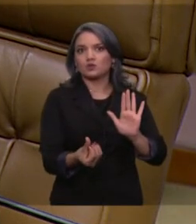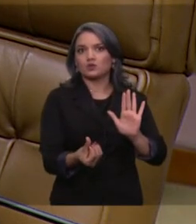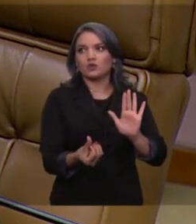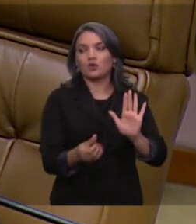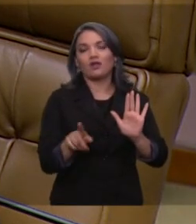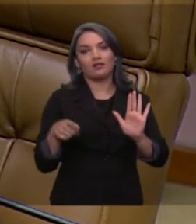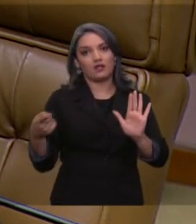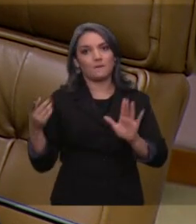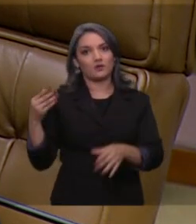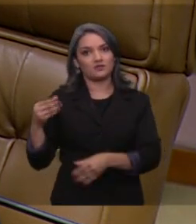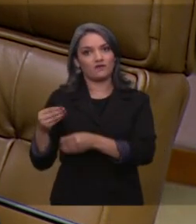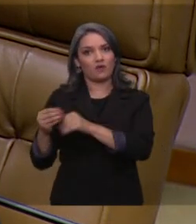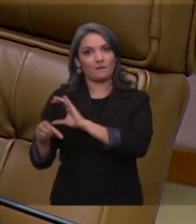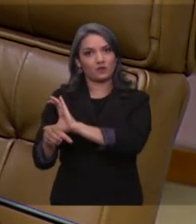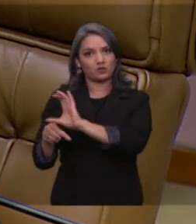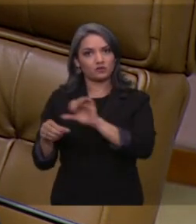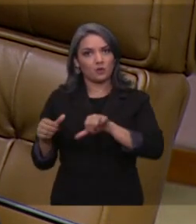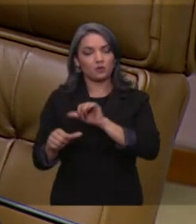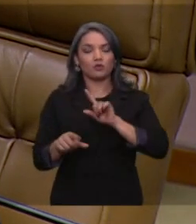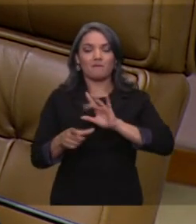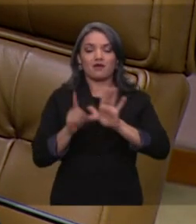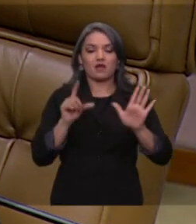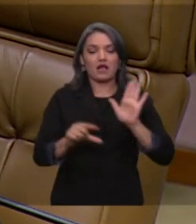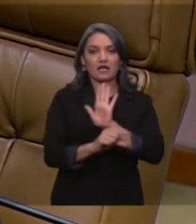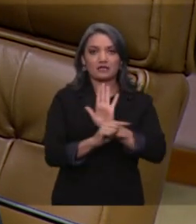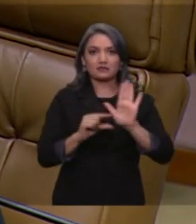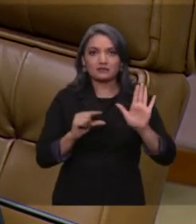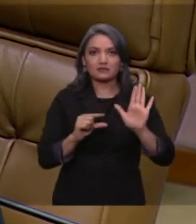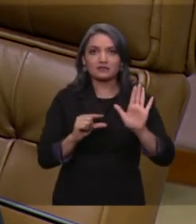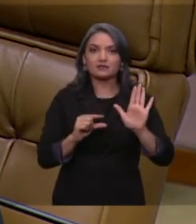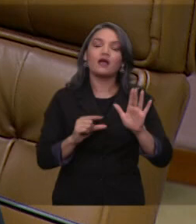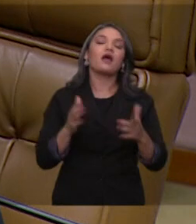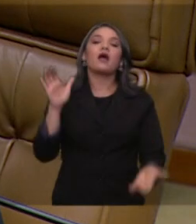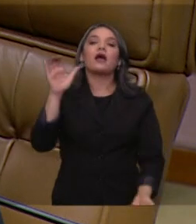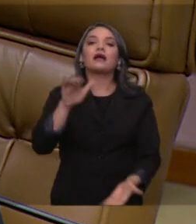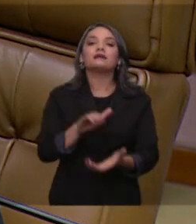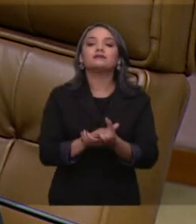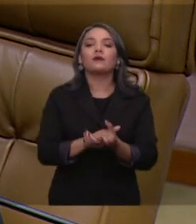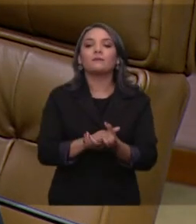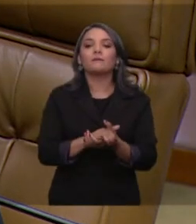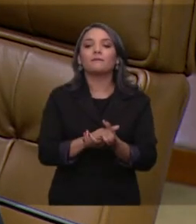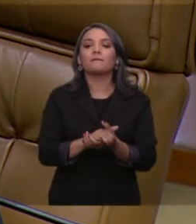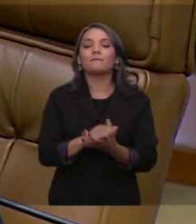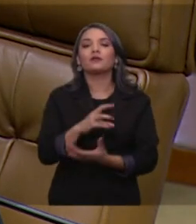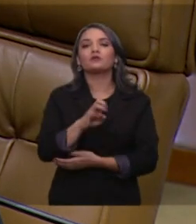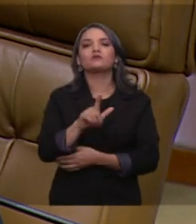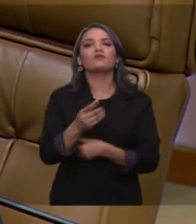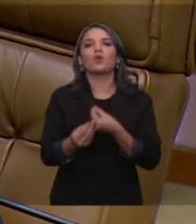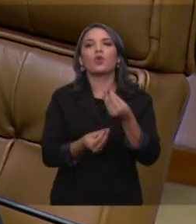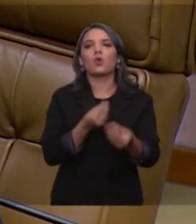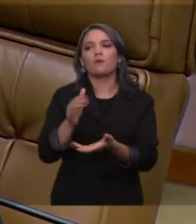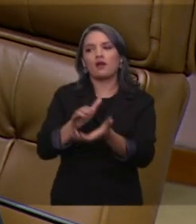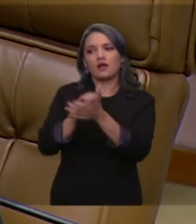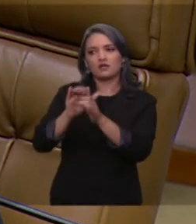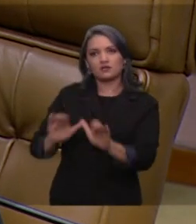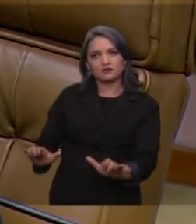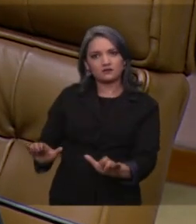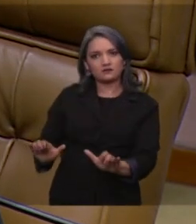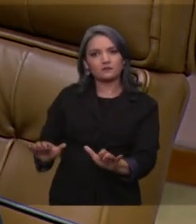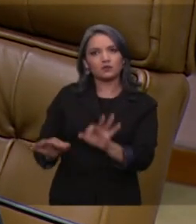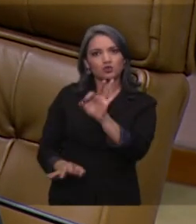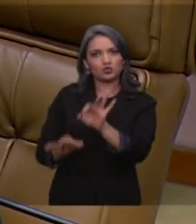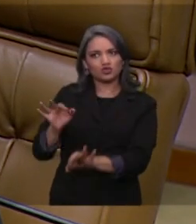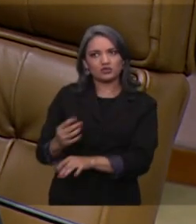constitucional, que o casamento civil pode ser dissolvido pelo divórcio após prévia separação judicial por mais de 1 ano,